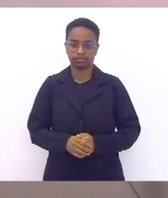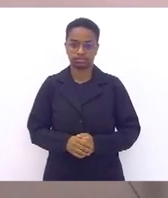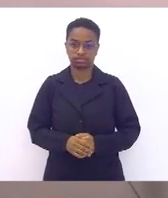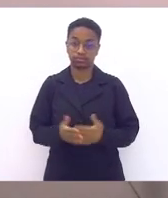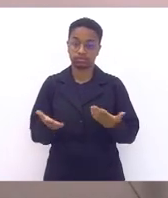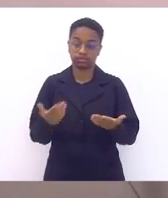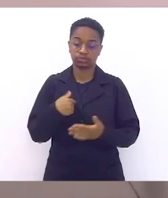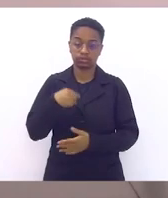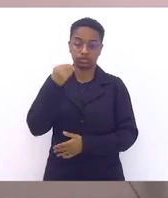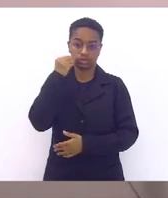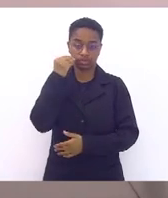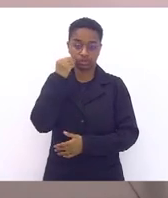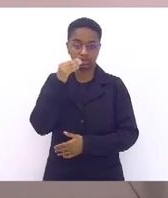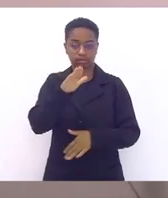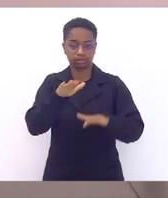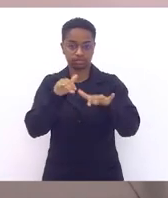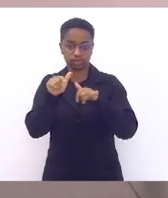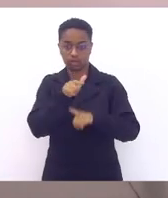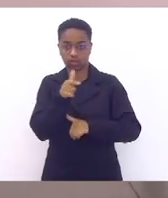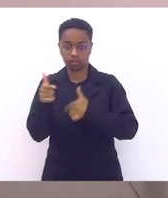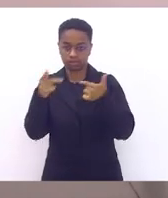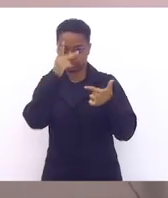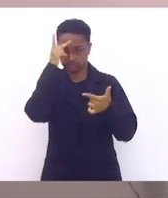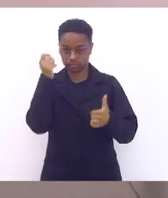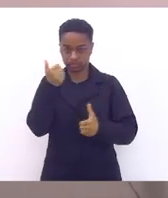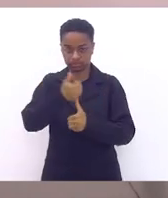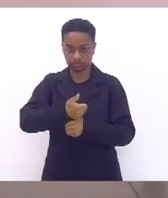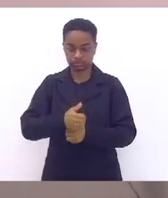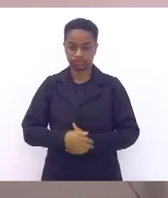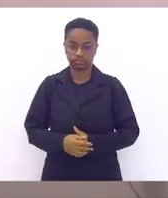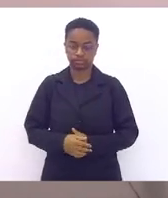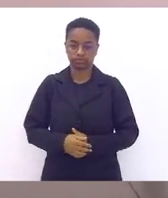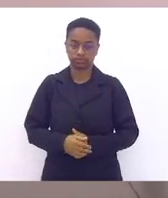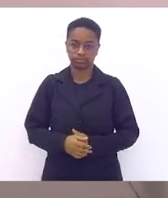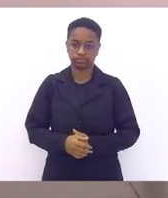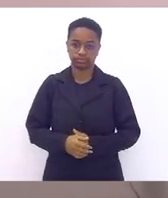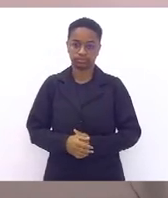tentar, assim que possível, chamar outras pessoas. Só para a gente